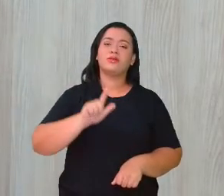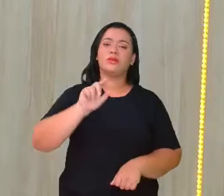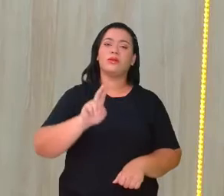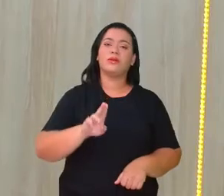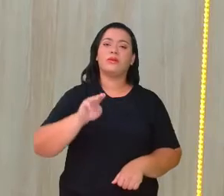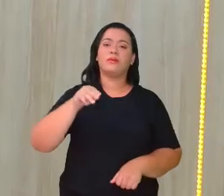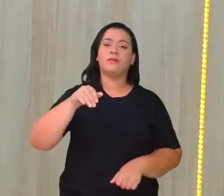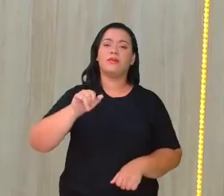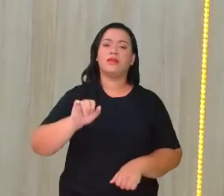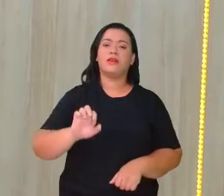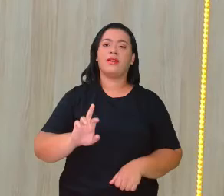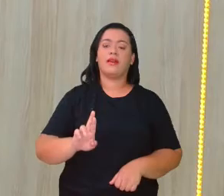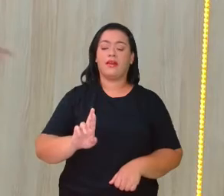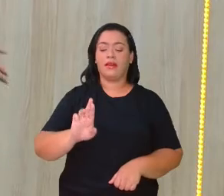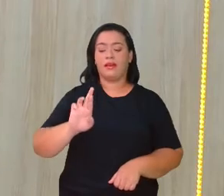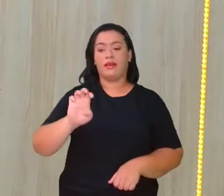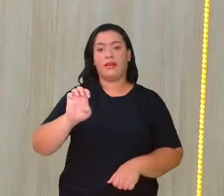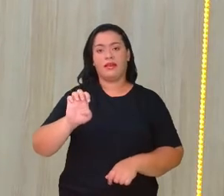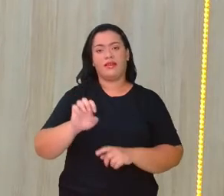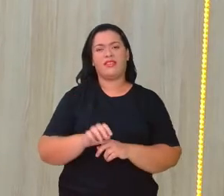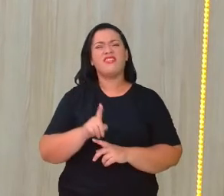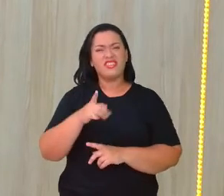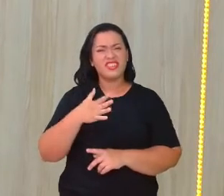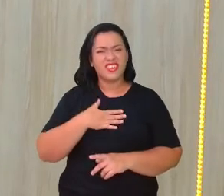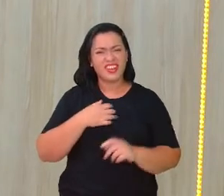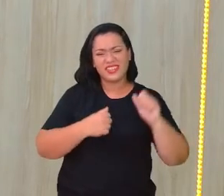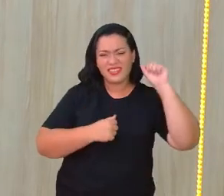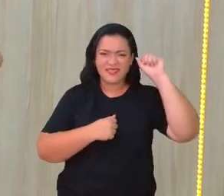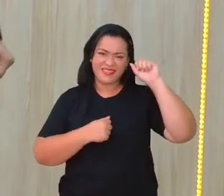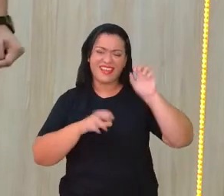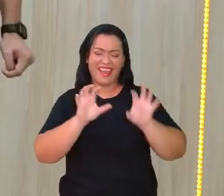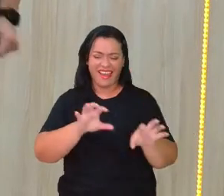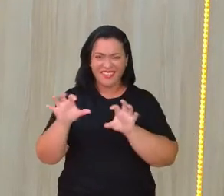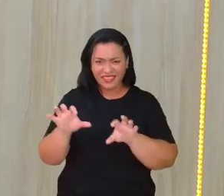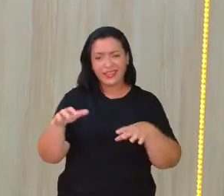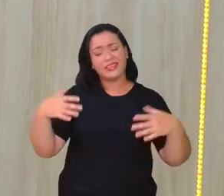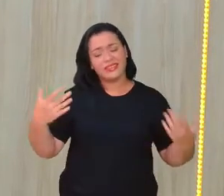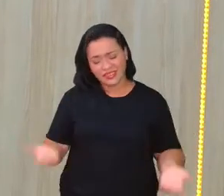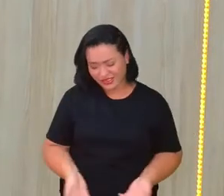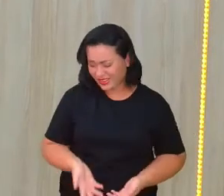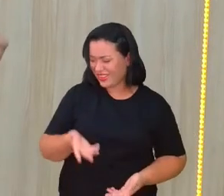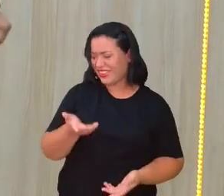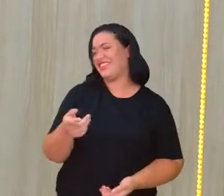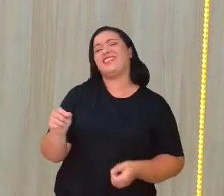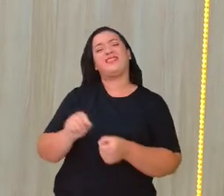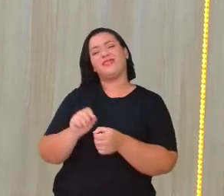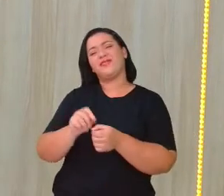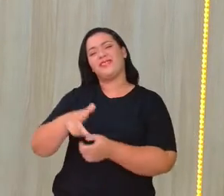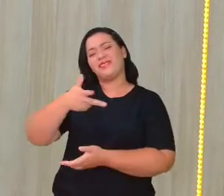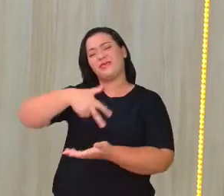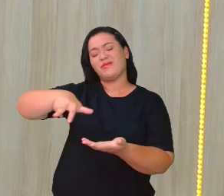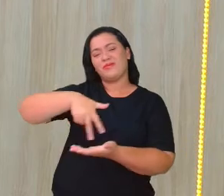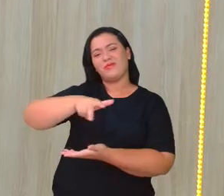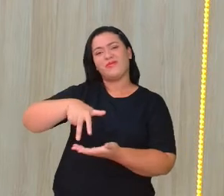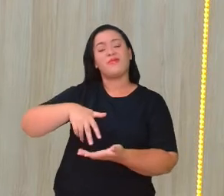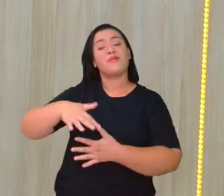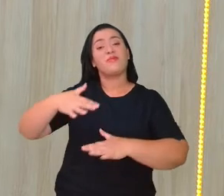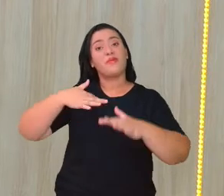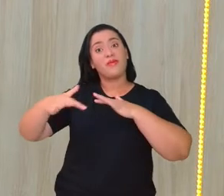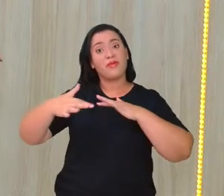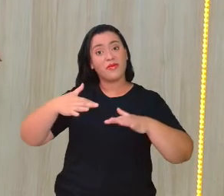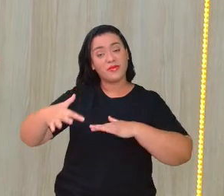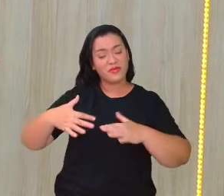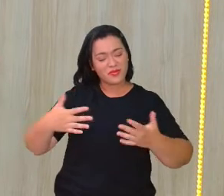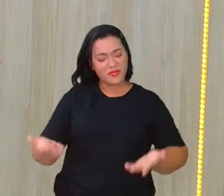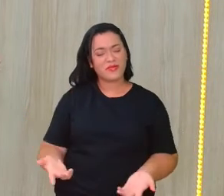perfeito, perfeito. Vocês não gostam do brega funk? Eu quero ver se vocês conseguem fazer aí movimentos de ginástica com brega funk. Exato, vai